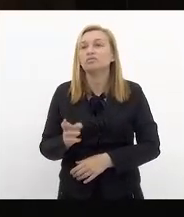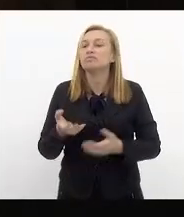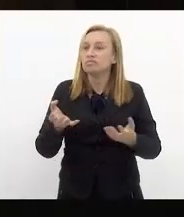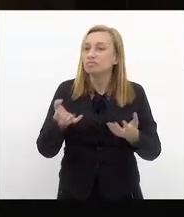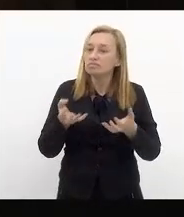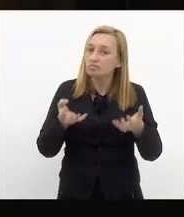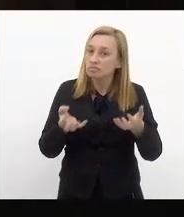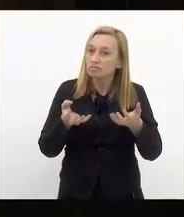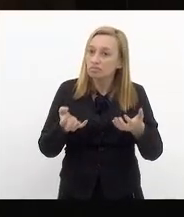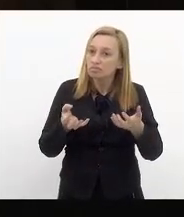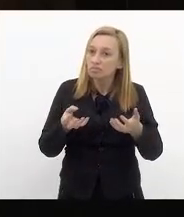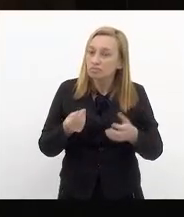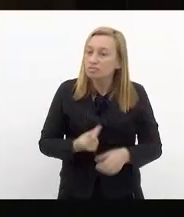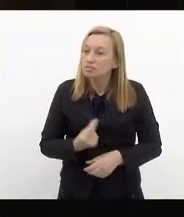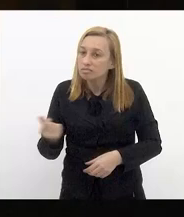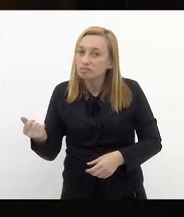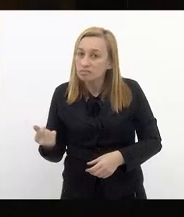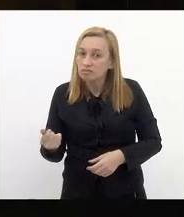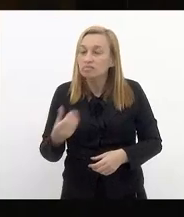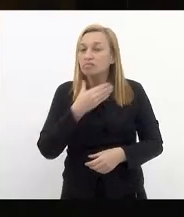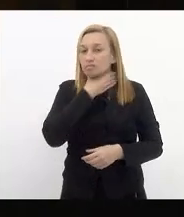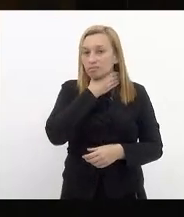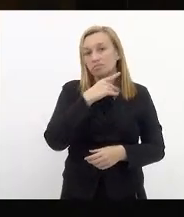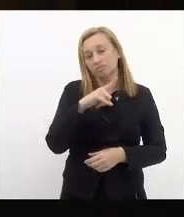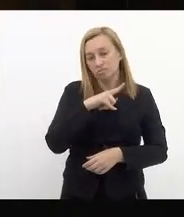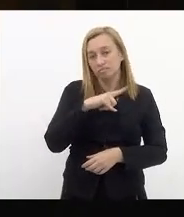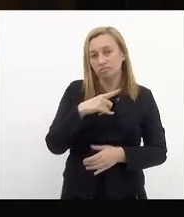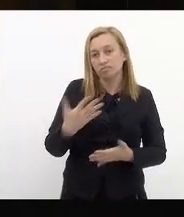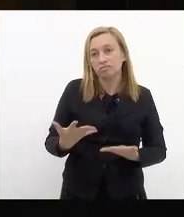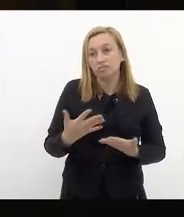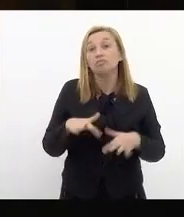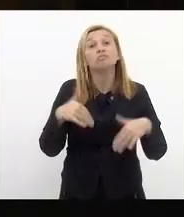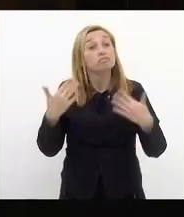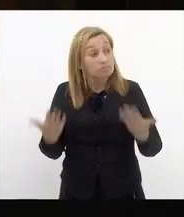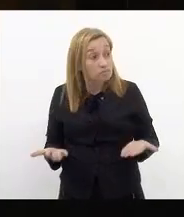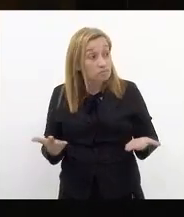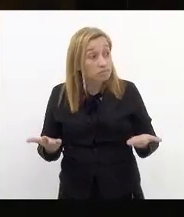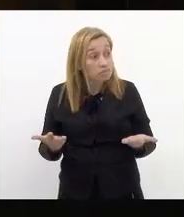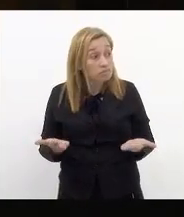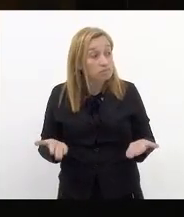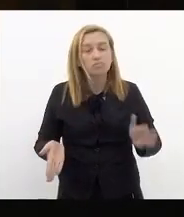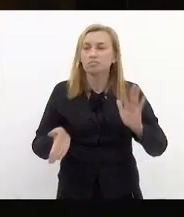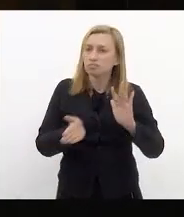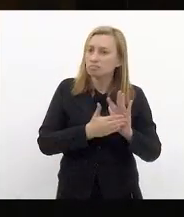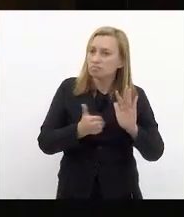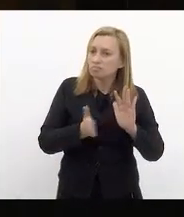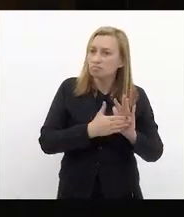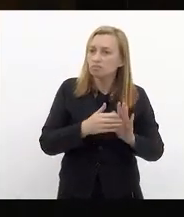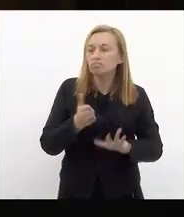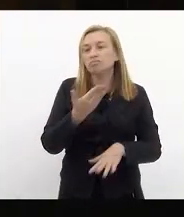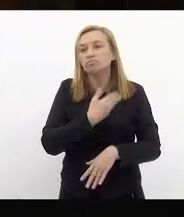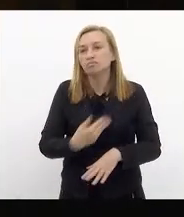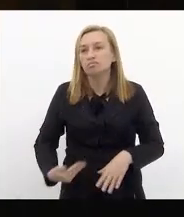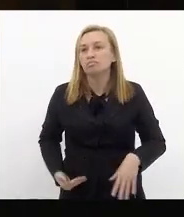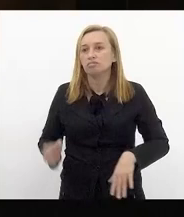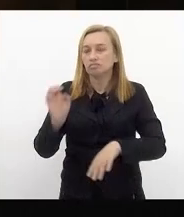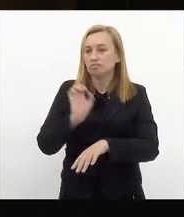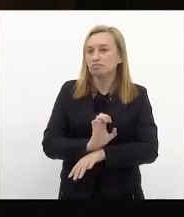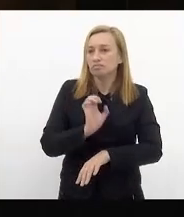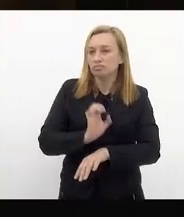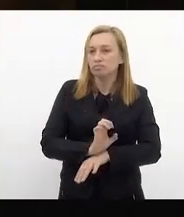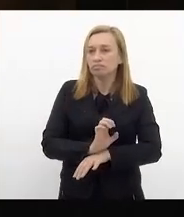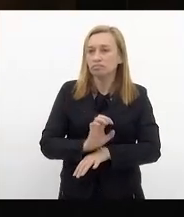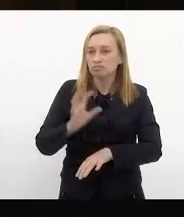de sair do buraco que hoje ele se encontra. Então, a proposta do governo do Estado é que,